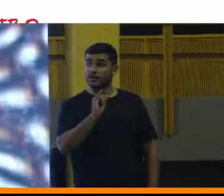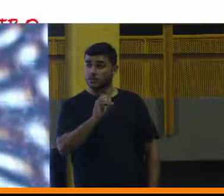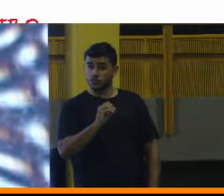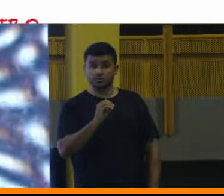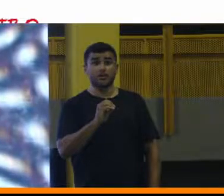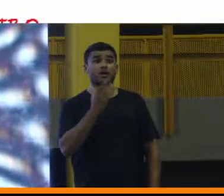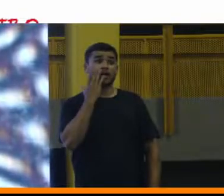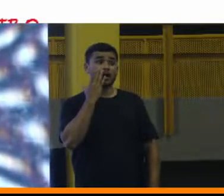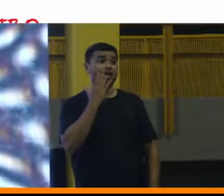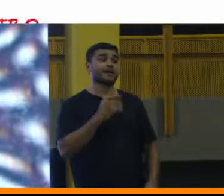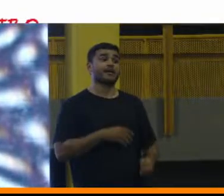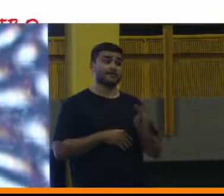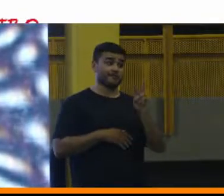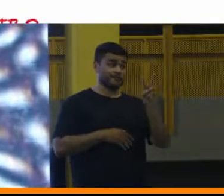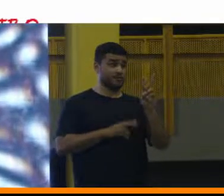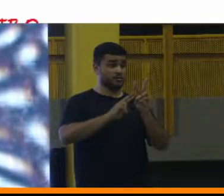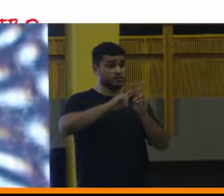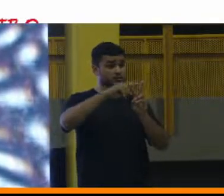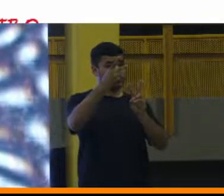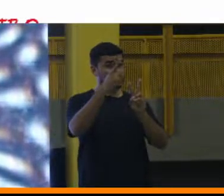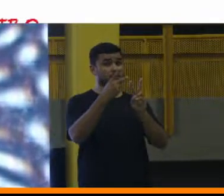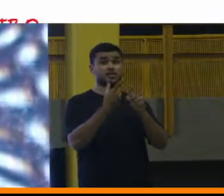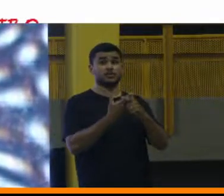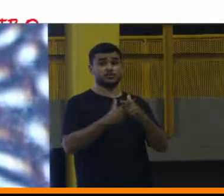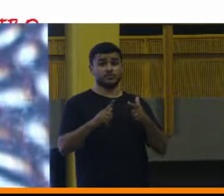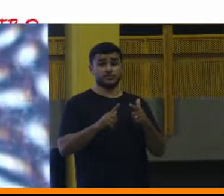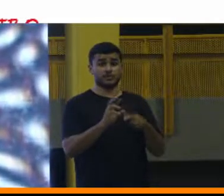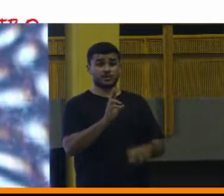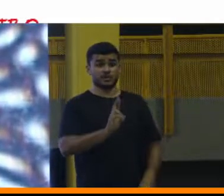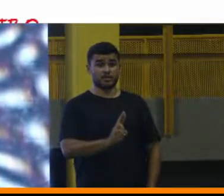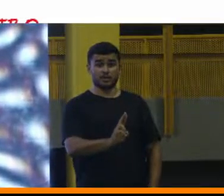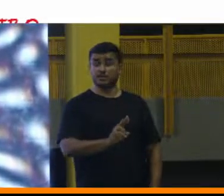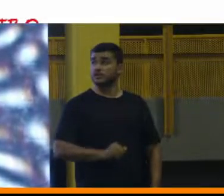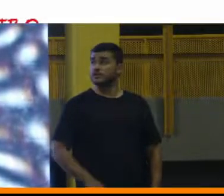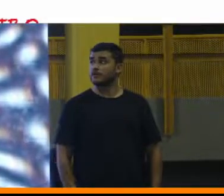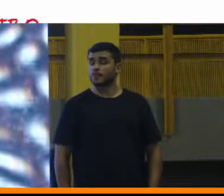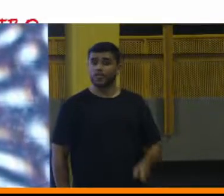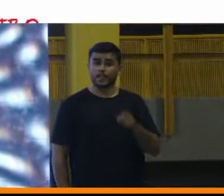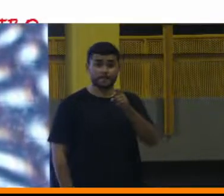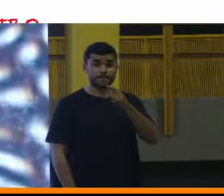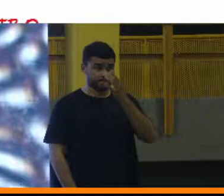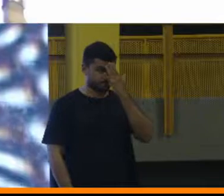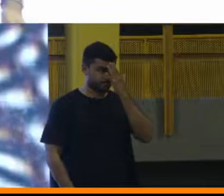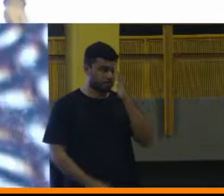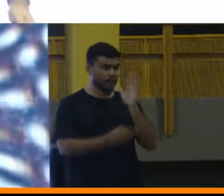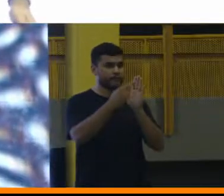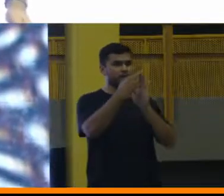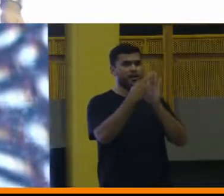escola, você já percebeu que a primeira coisa que se costuma fazer, ei galera, a fórmula é essa.